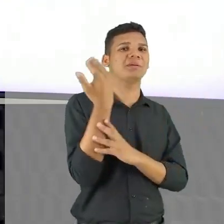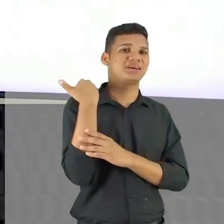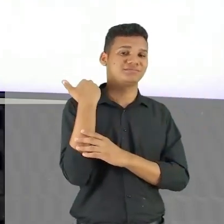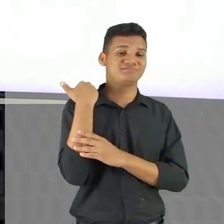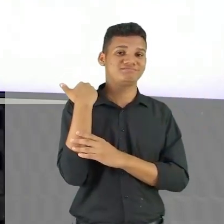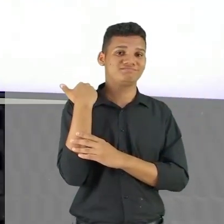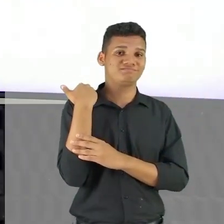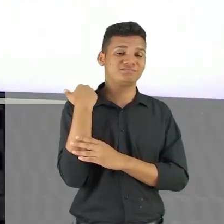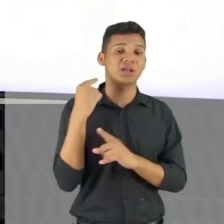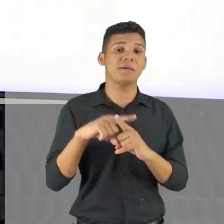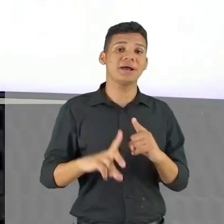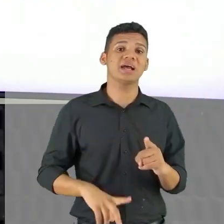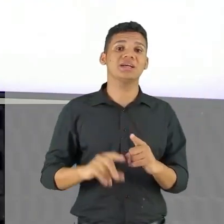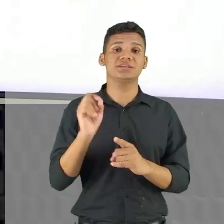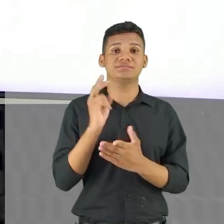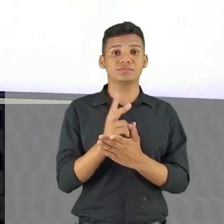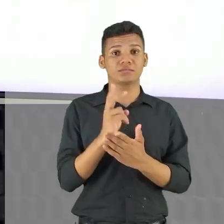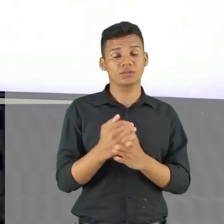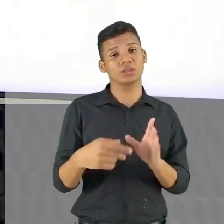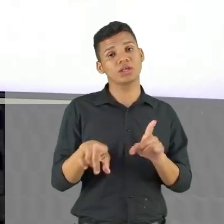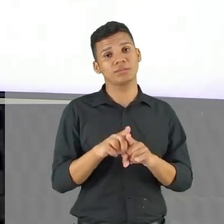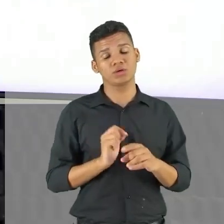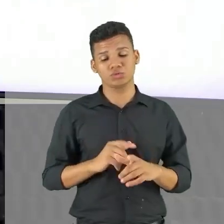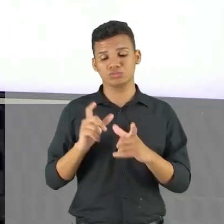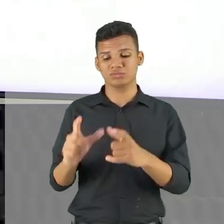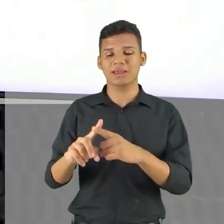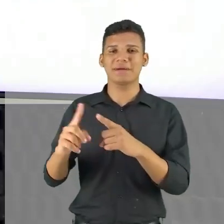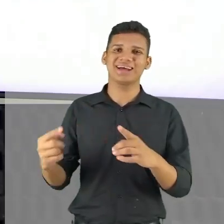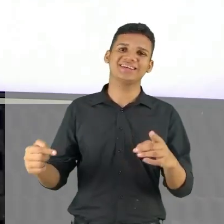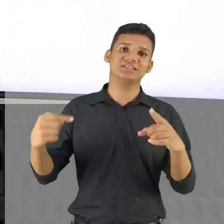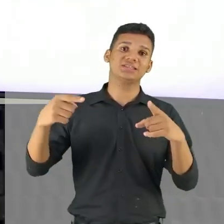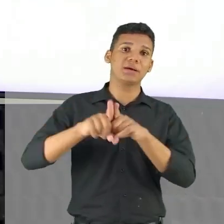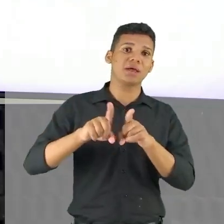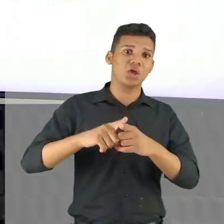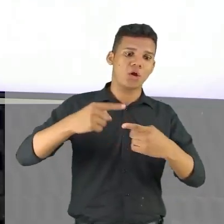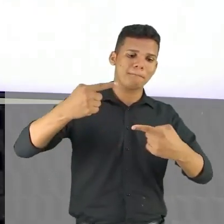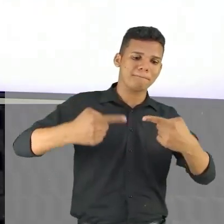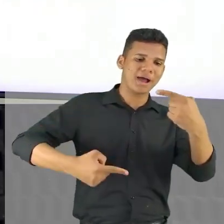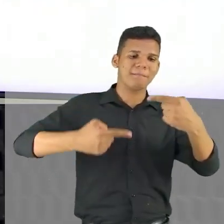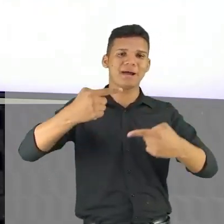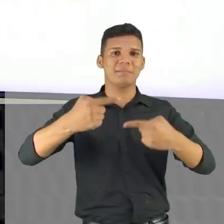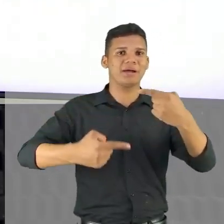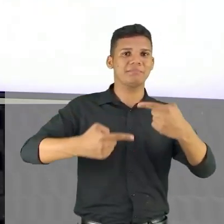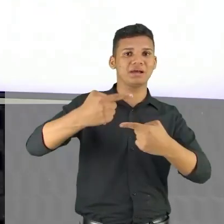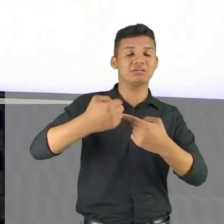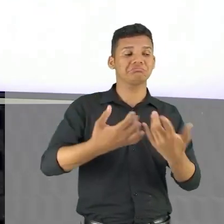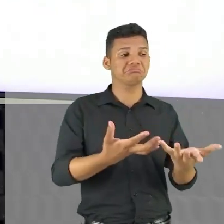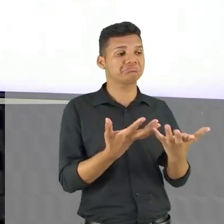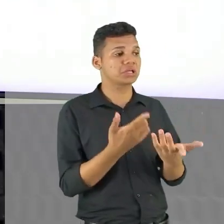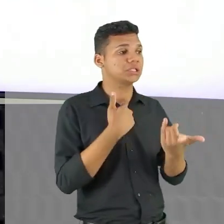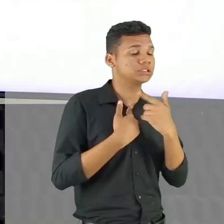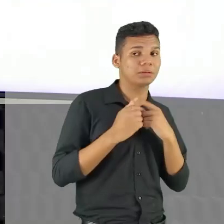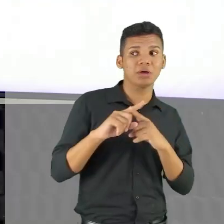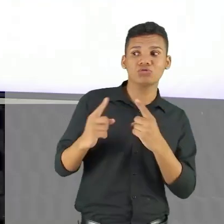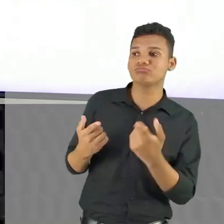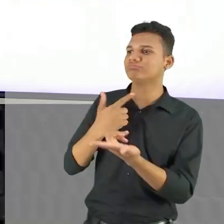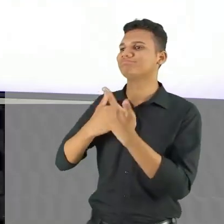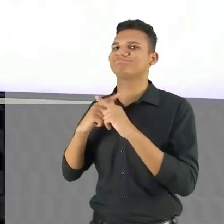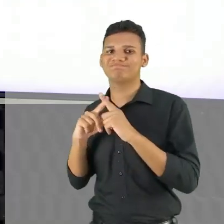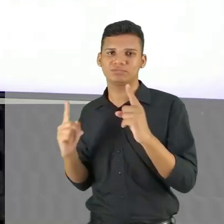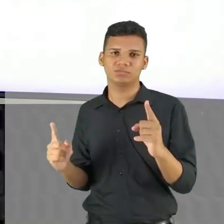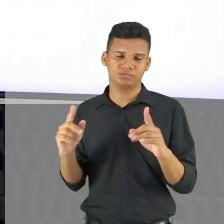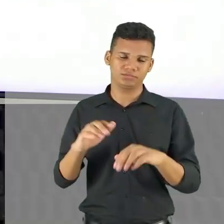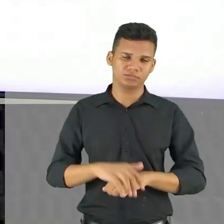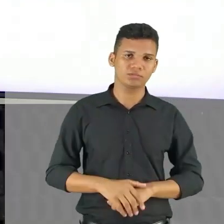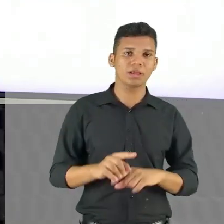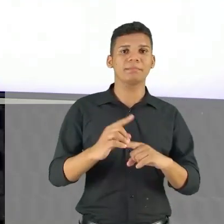O fato é que o mesmo território era disputado pelos dois. Quando a ONU faz a divisão, espera-se que ela